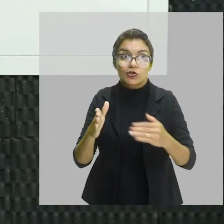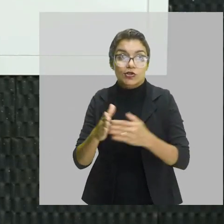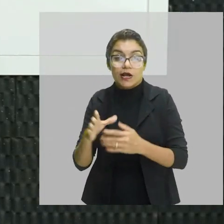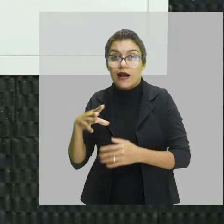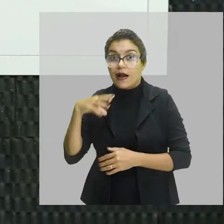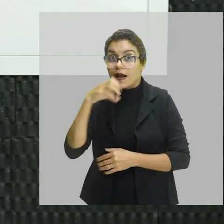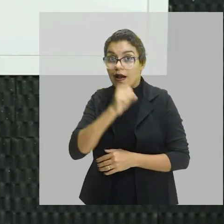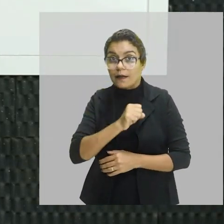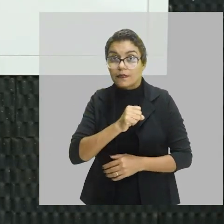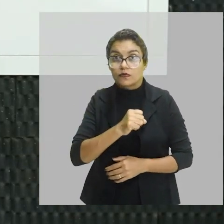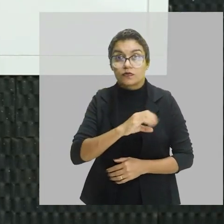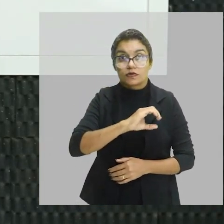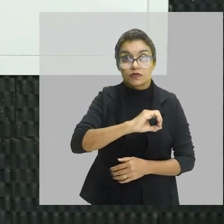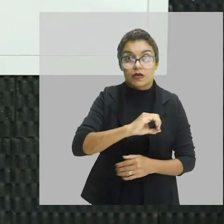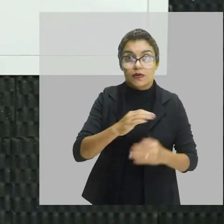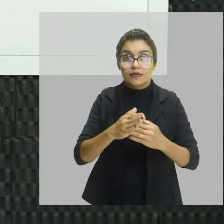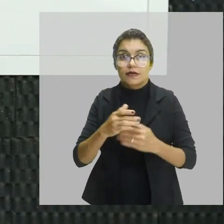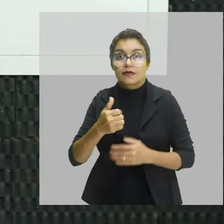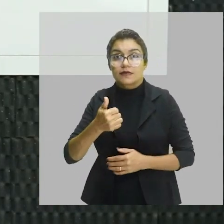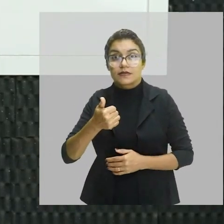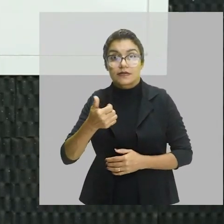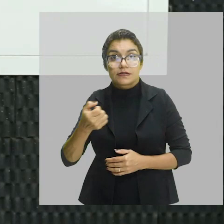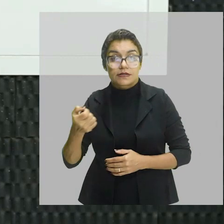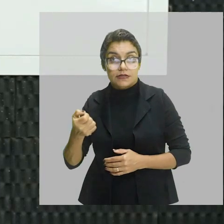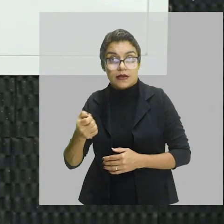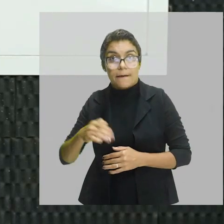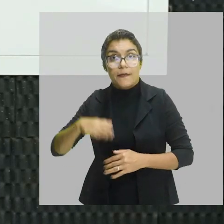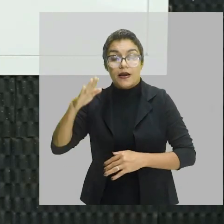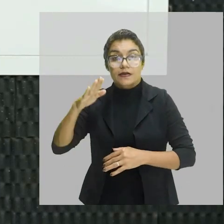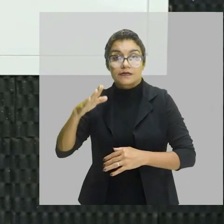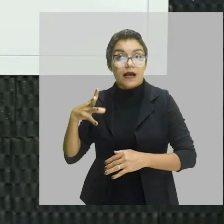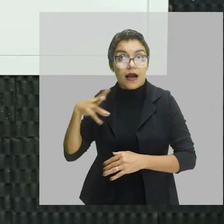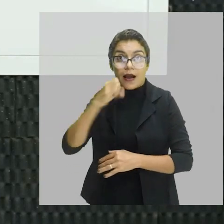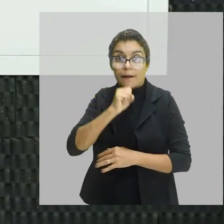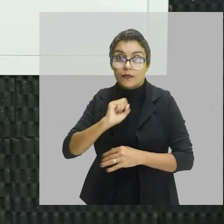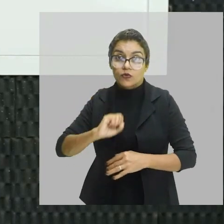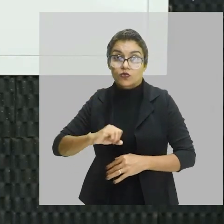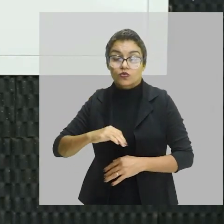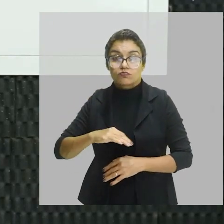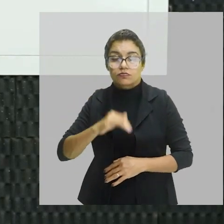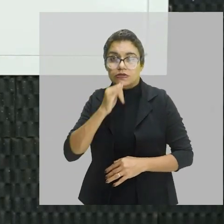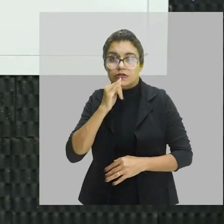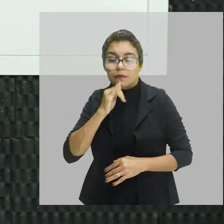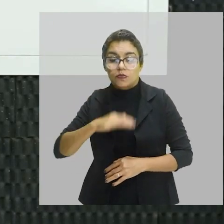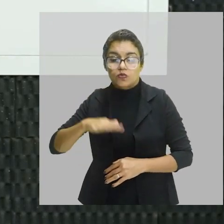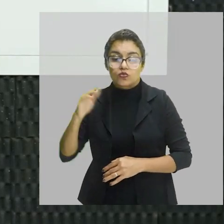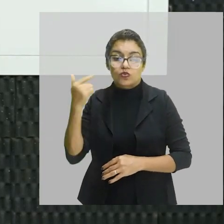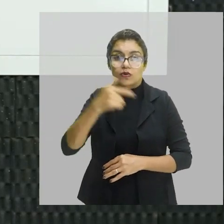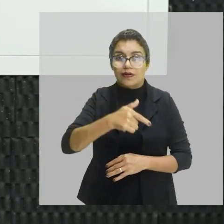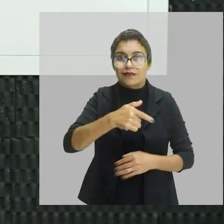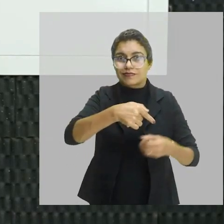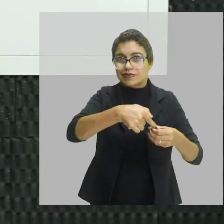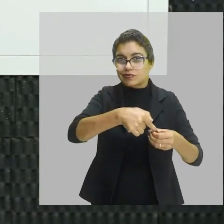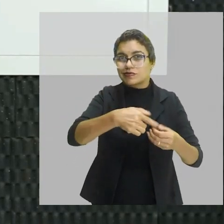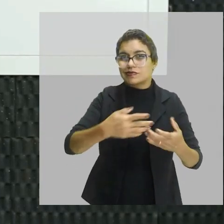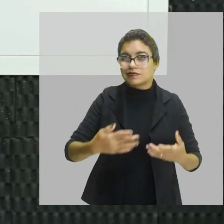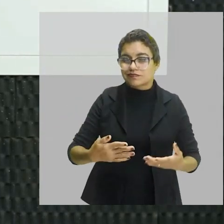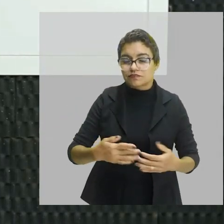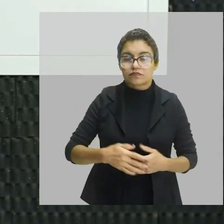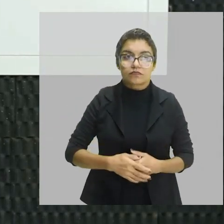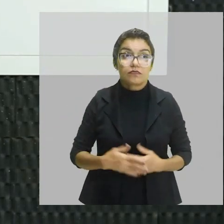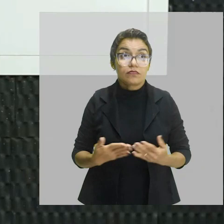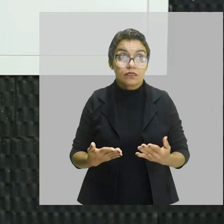km por hora mais rapidamente do que quando ele está com gasolina. Certo? Então esse indicativo aqui